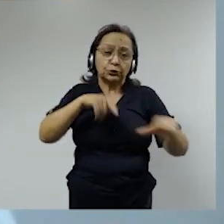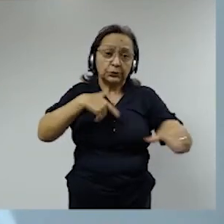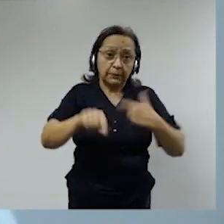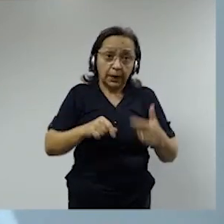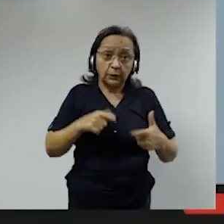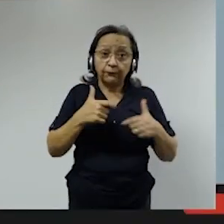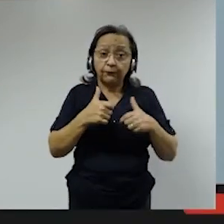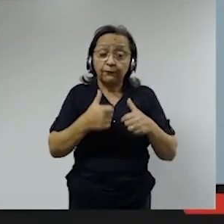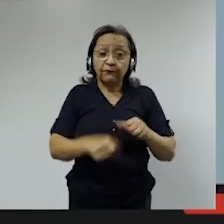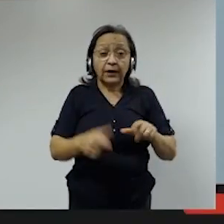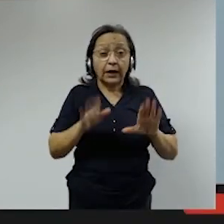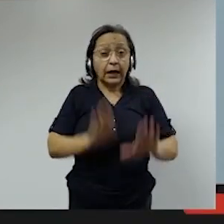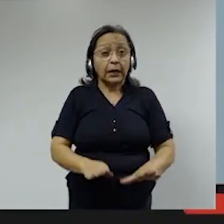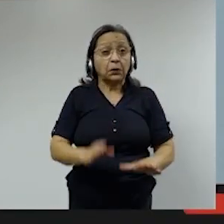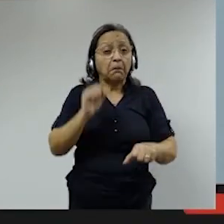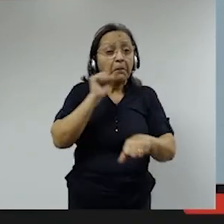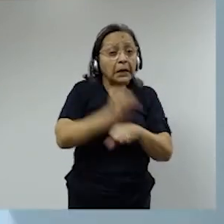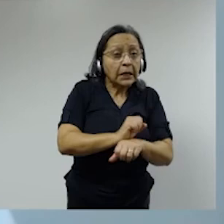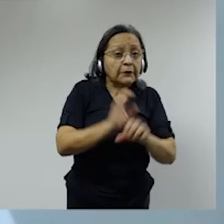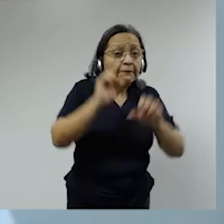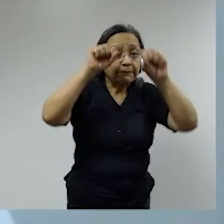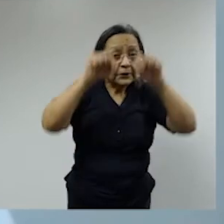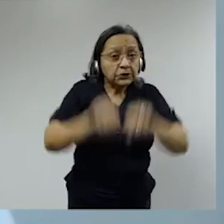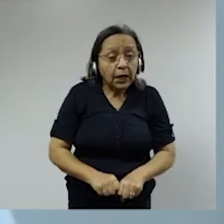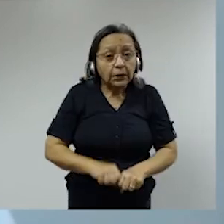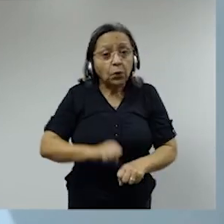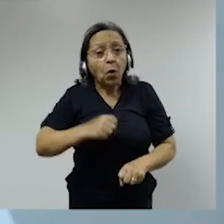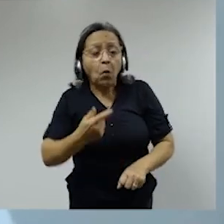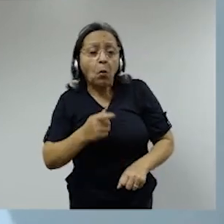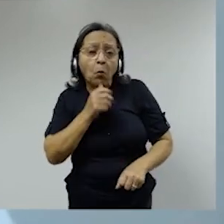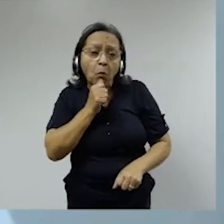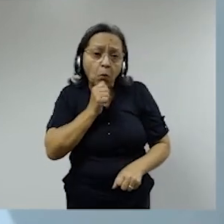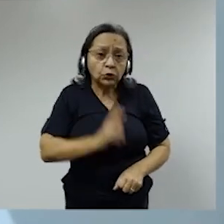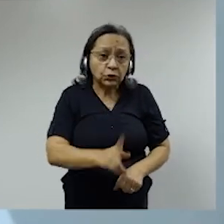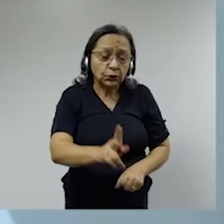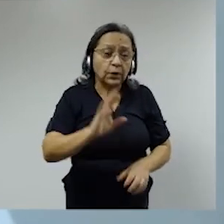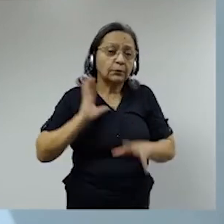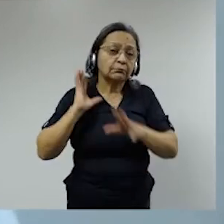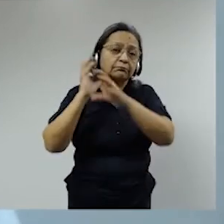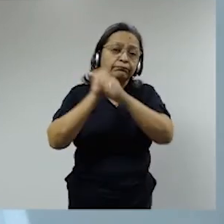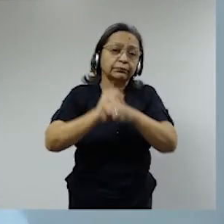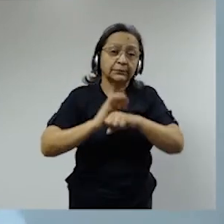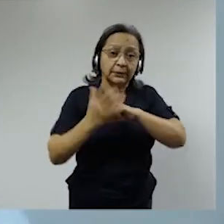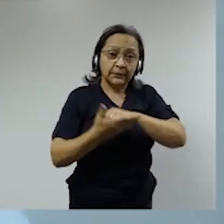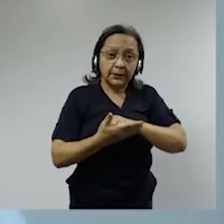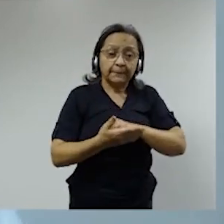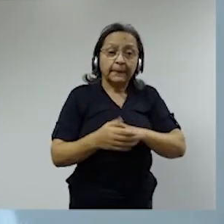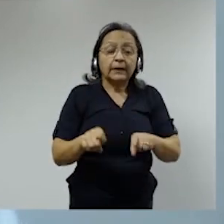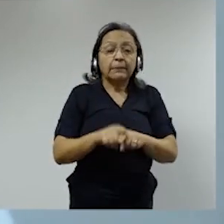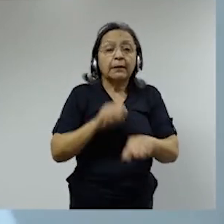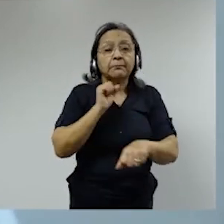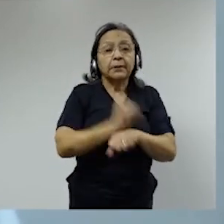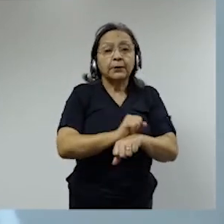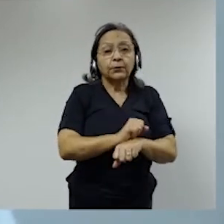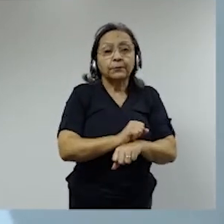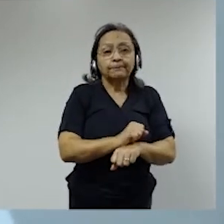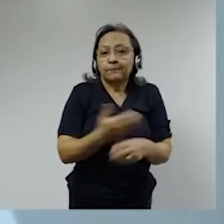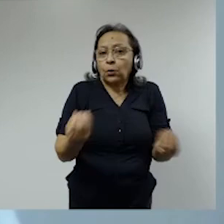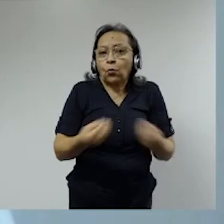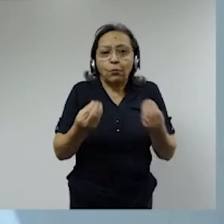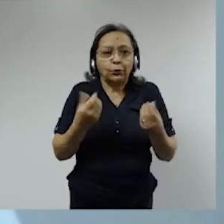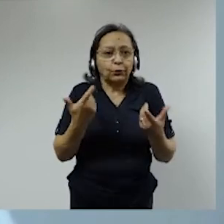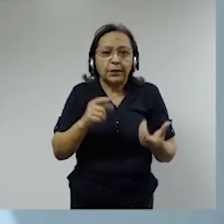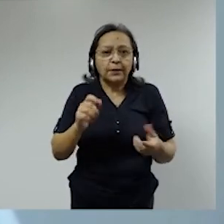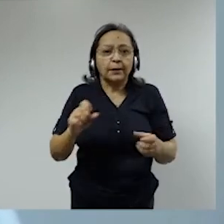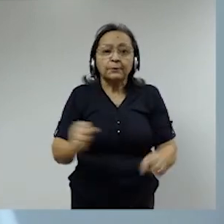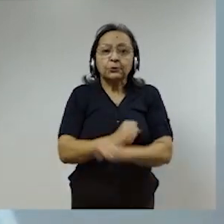estiveram paralisadas ou ainda estão, algumas, durante a pandemia da Covid-19 e paralisadas não há percepção de